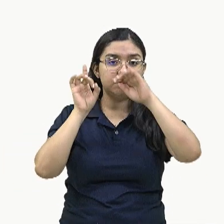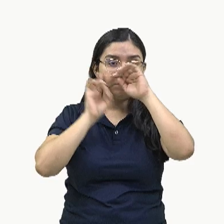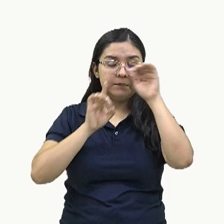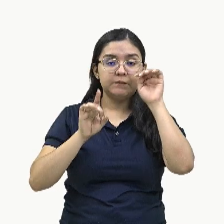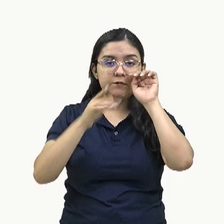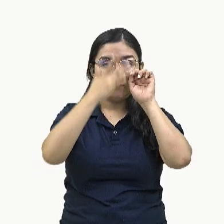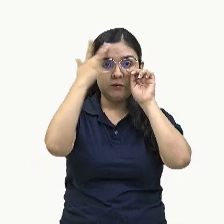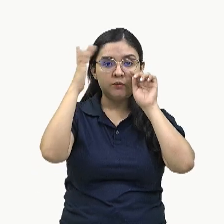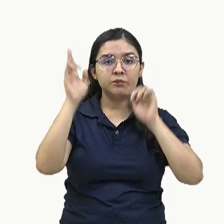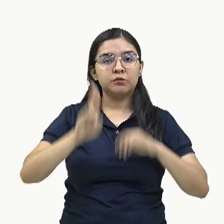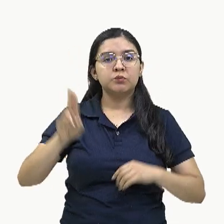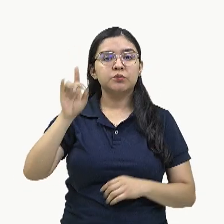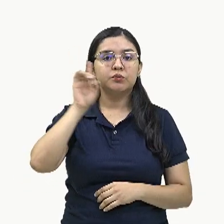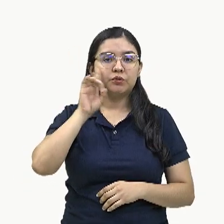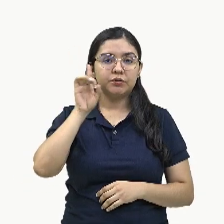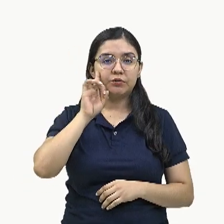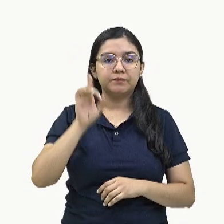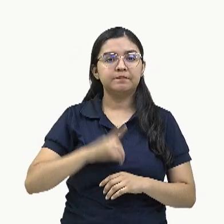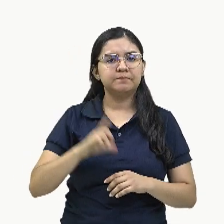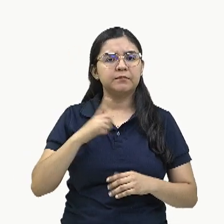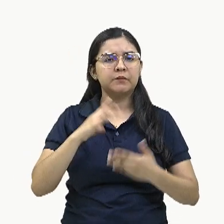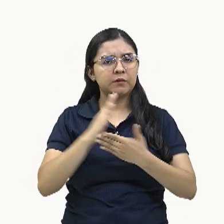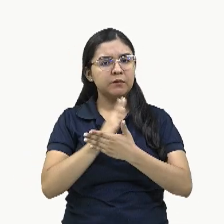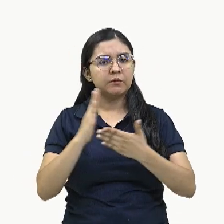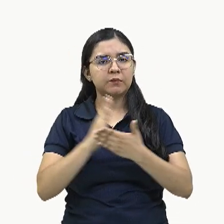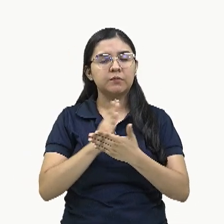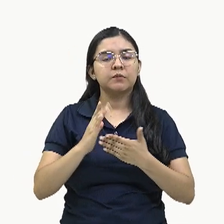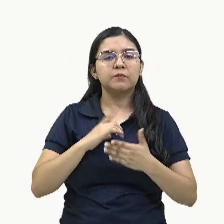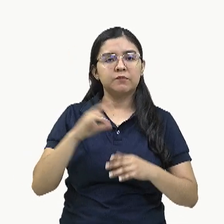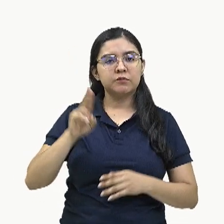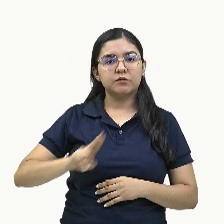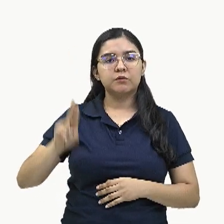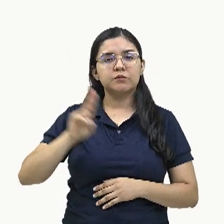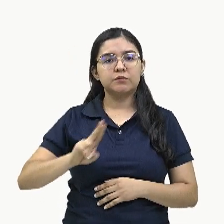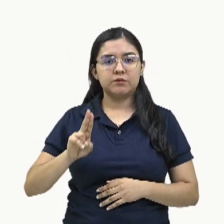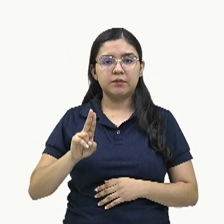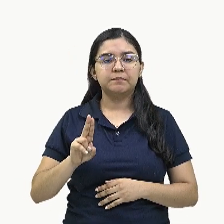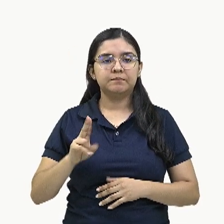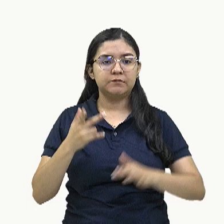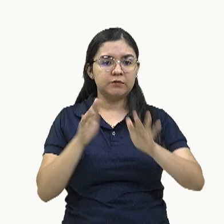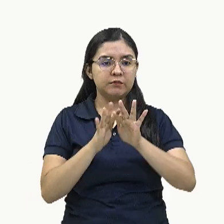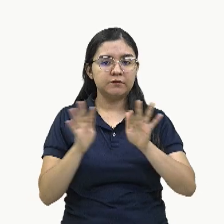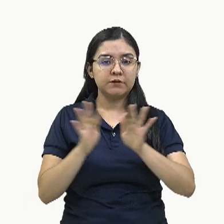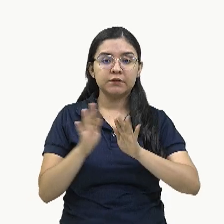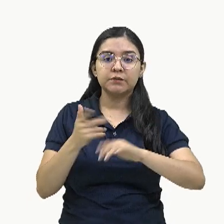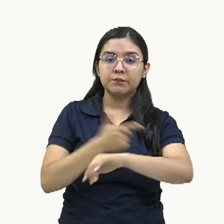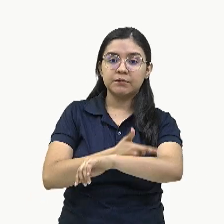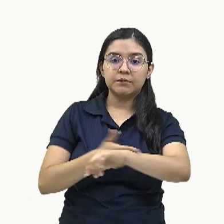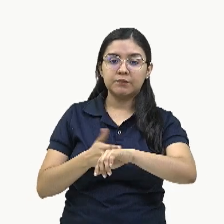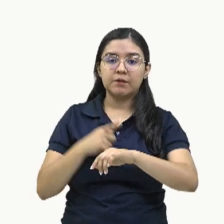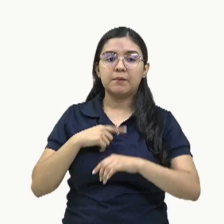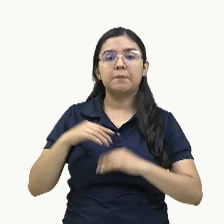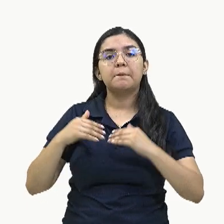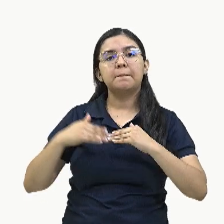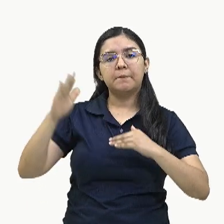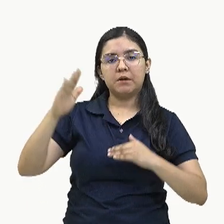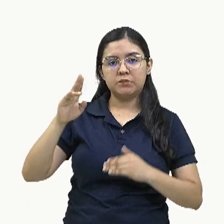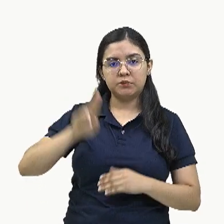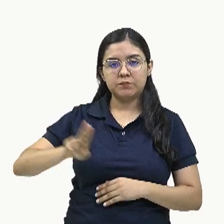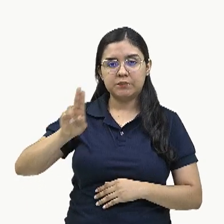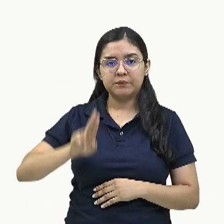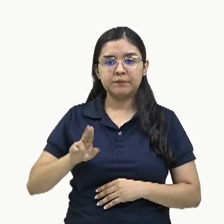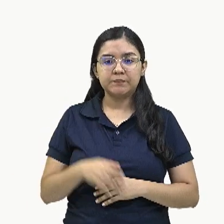nativos. Existem outras maneiras de você usar bem mais educado. Esse aqui é o mais comum.